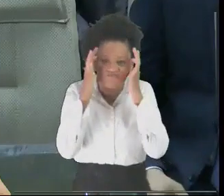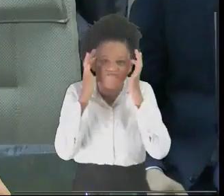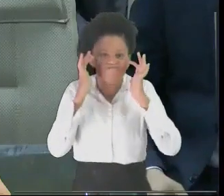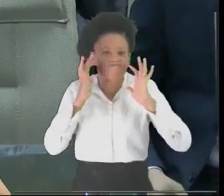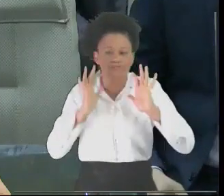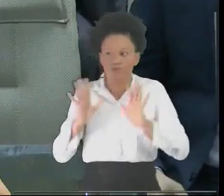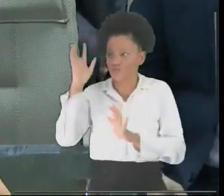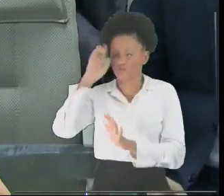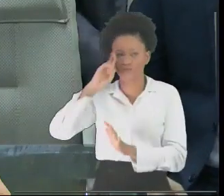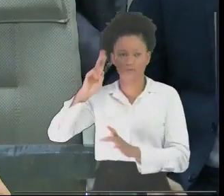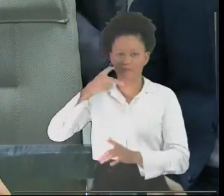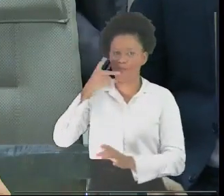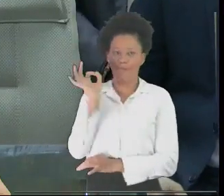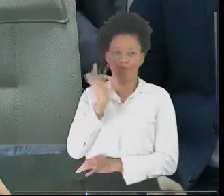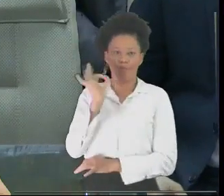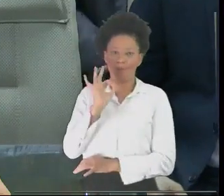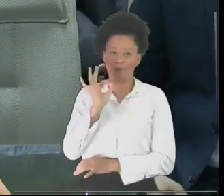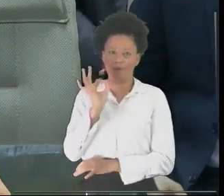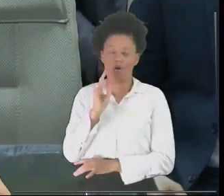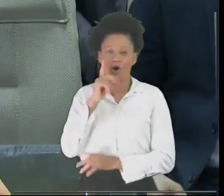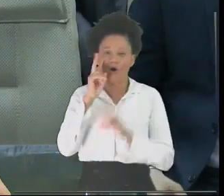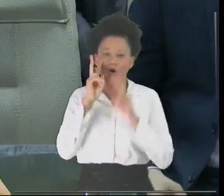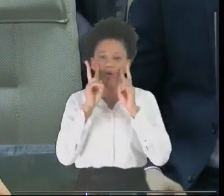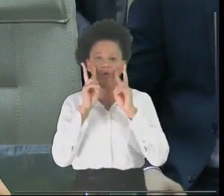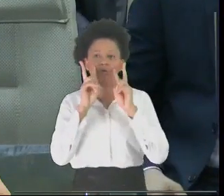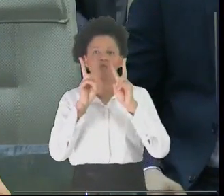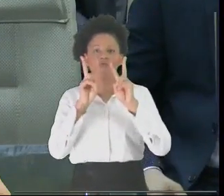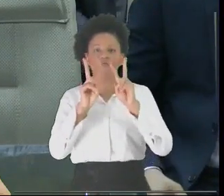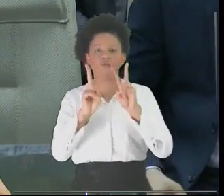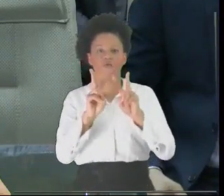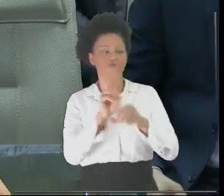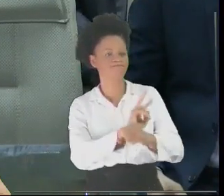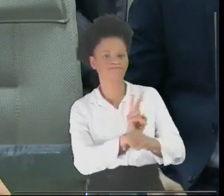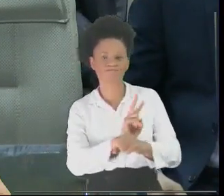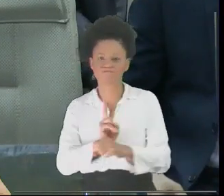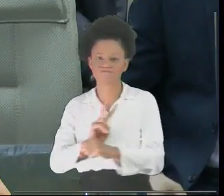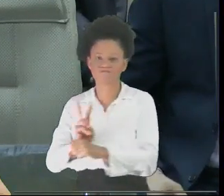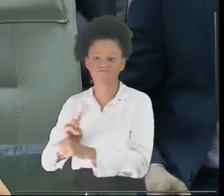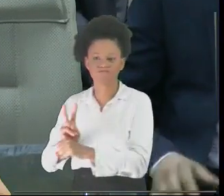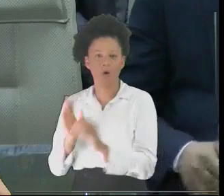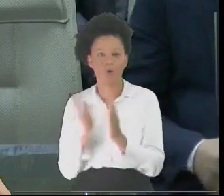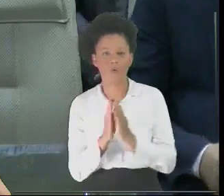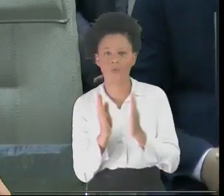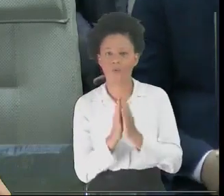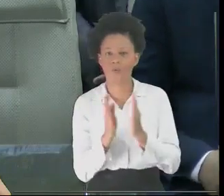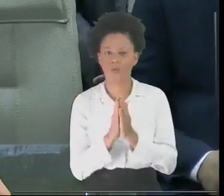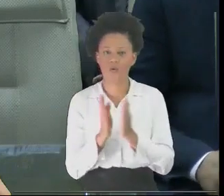o dia nem. Ele disse, olhai, vigiai e orai.